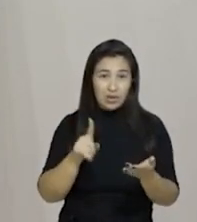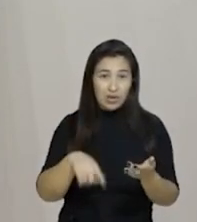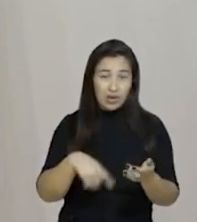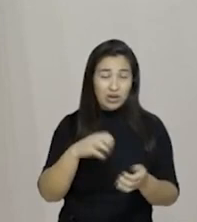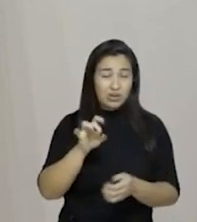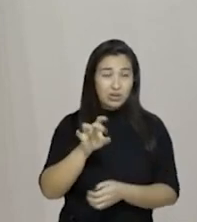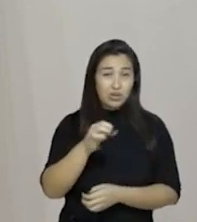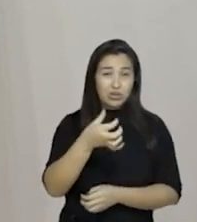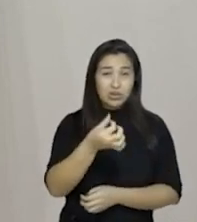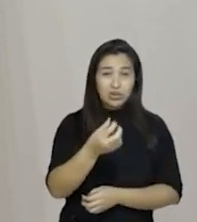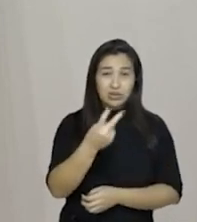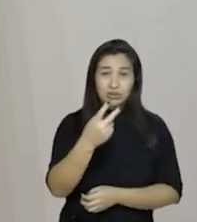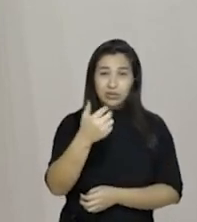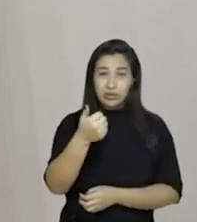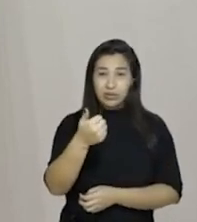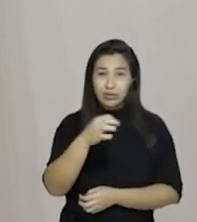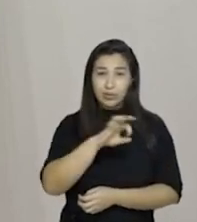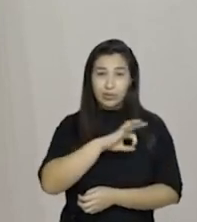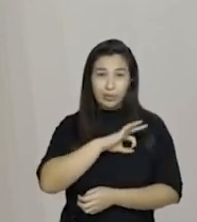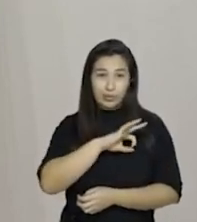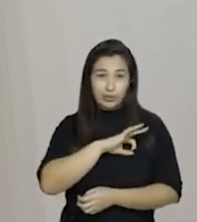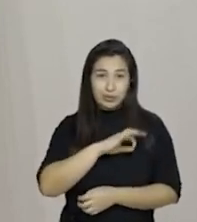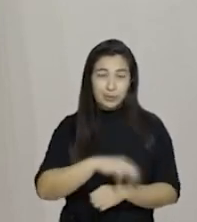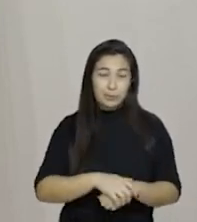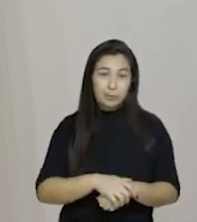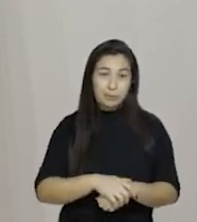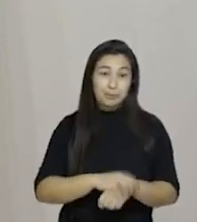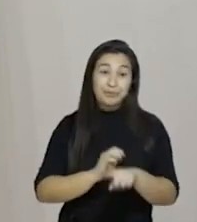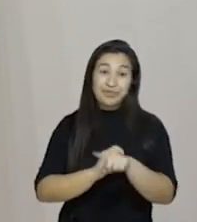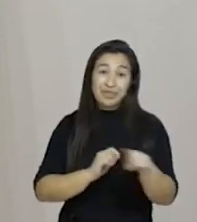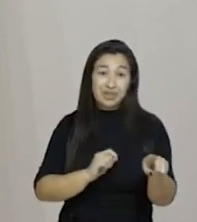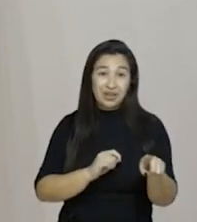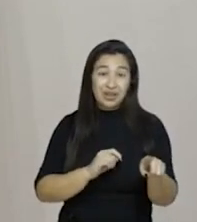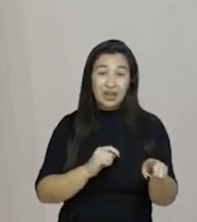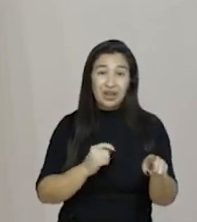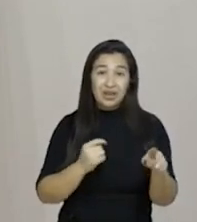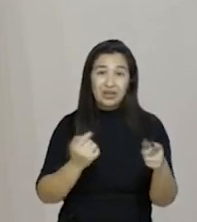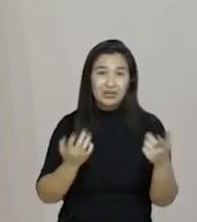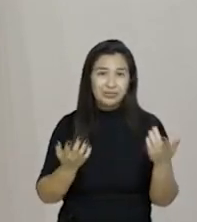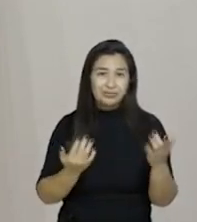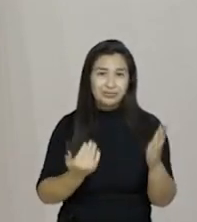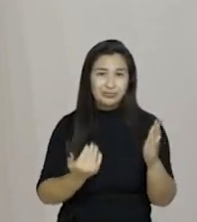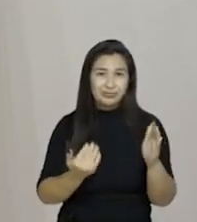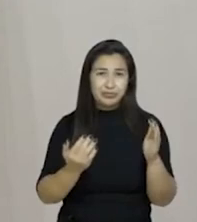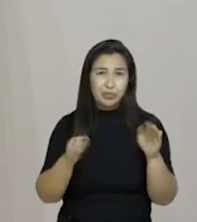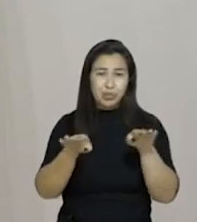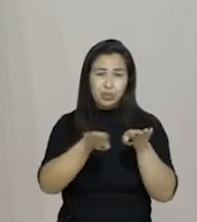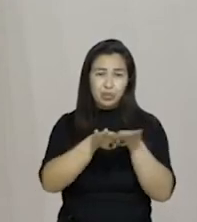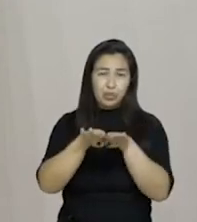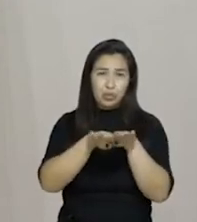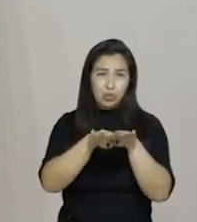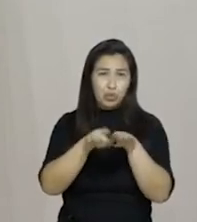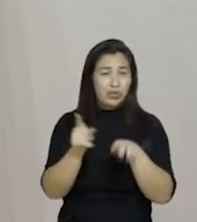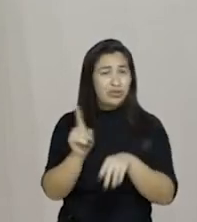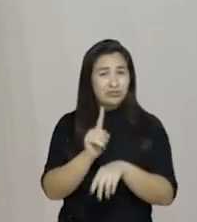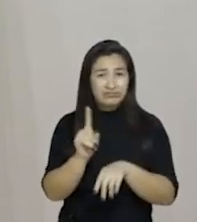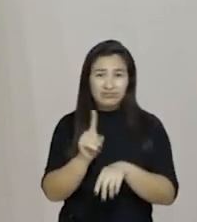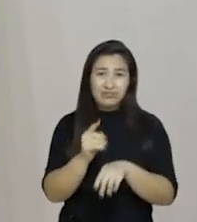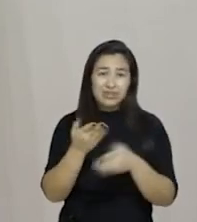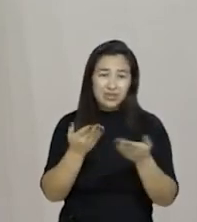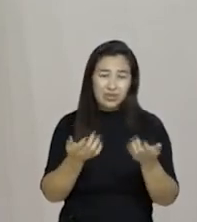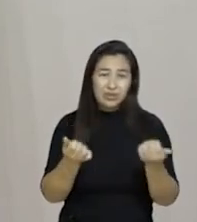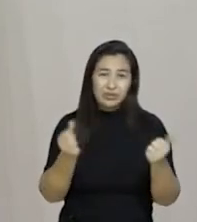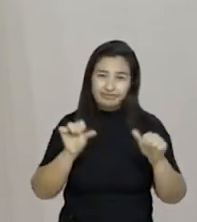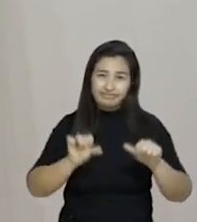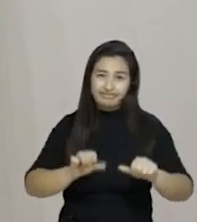621 policiais militares ou seja o efetivo não está compatível com crescimento populacional nossa região assim